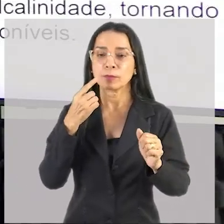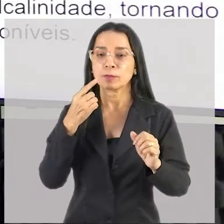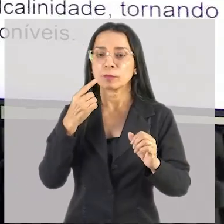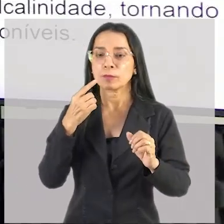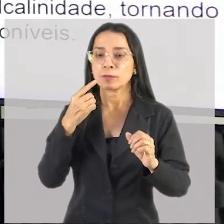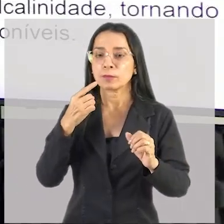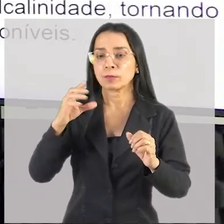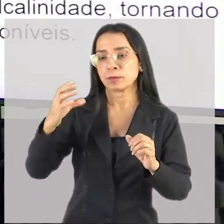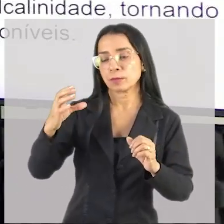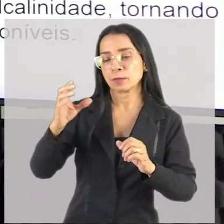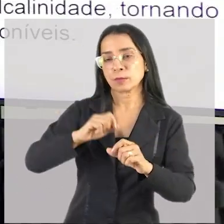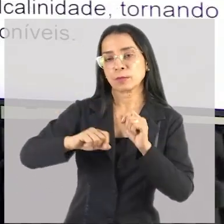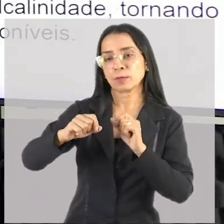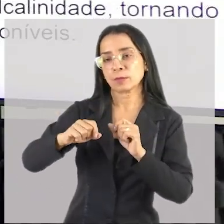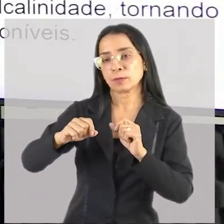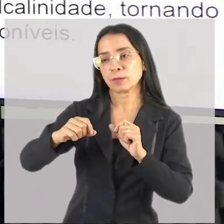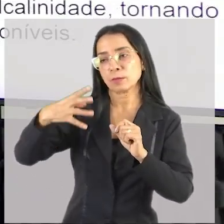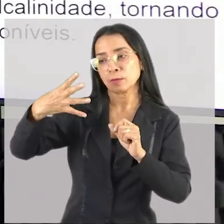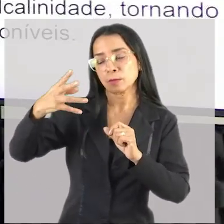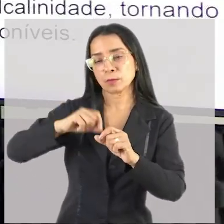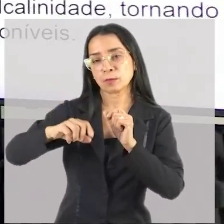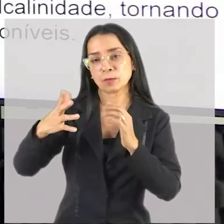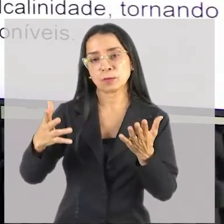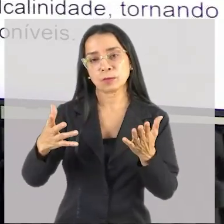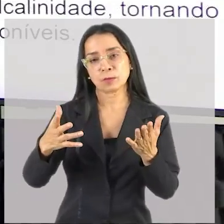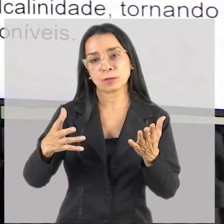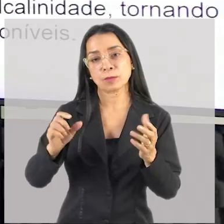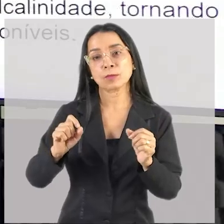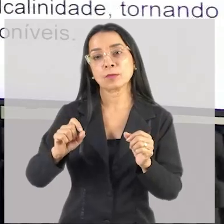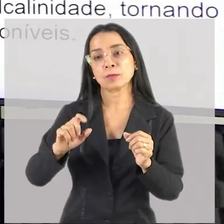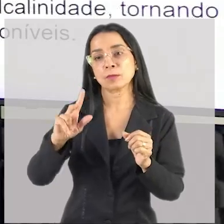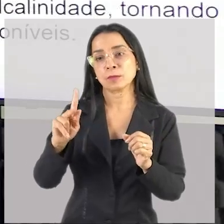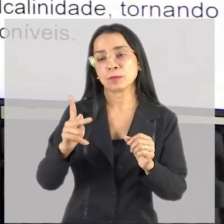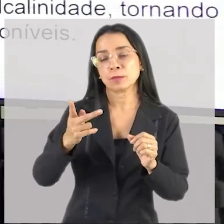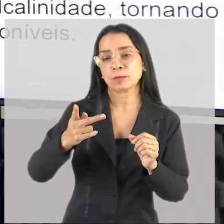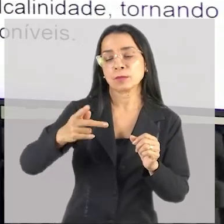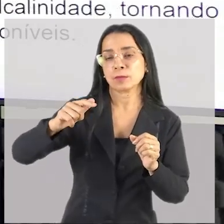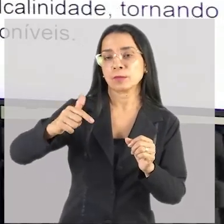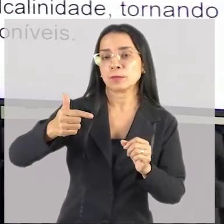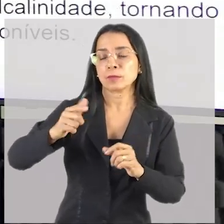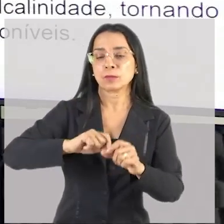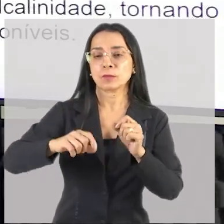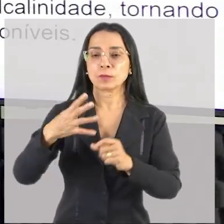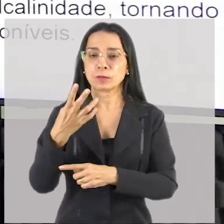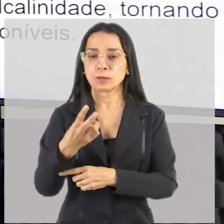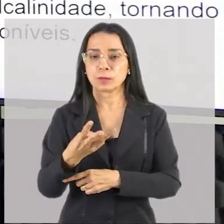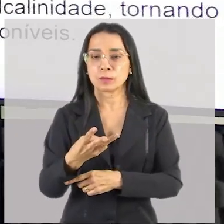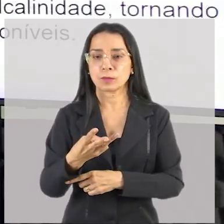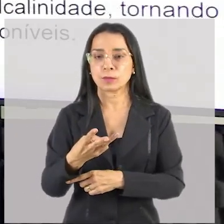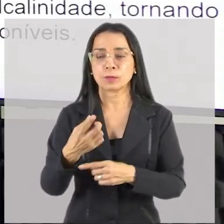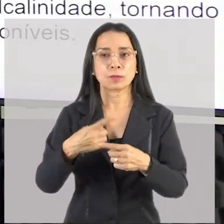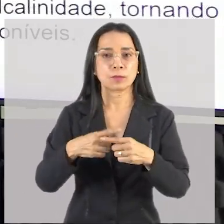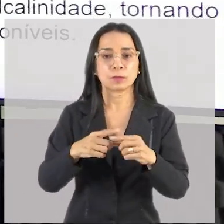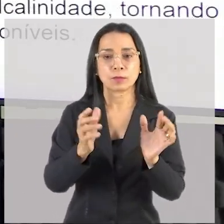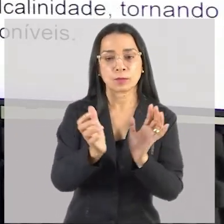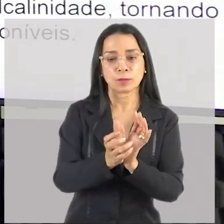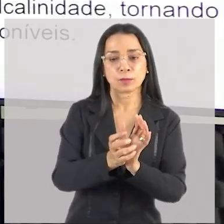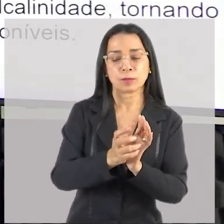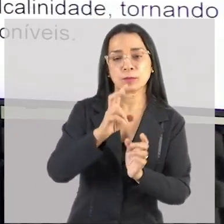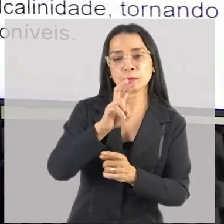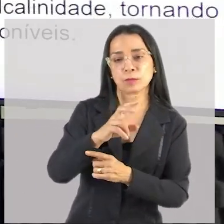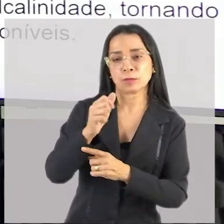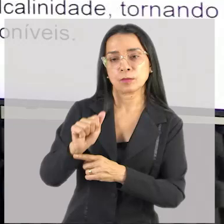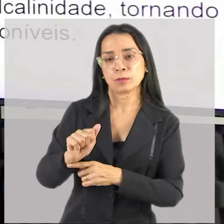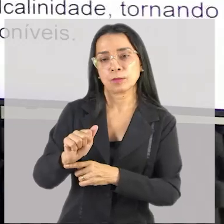redor dele, mas você vê o nitrogênio com 3. Você tem que saber tabela para identificar que o nitrogênio está com 3 porque ele é família 5A, ou